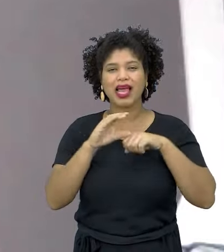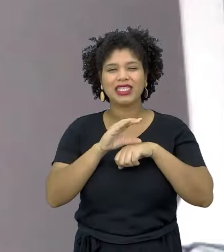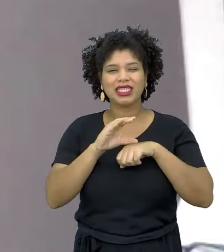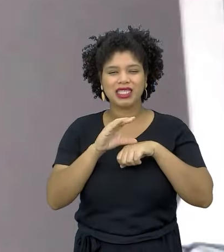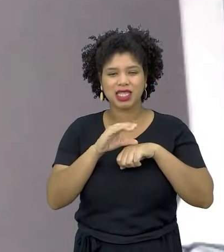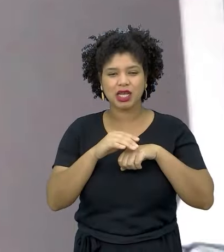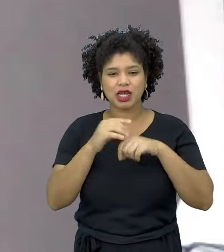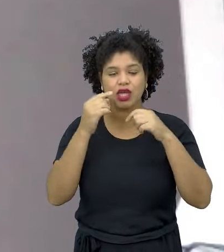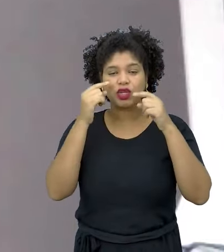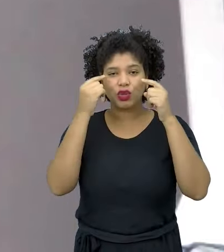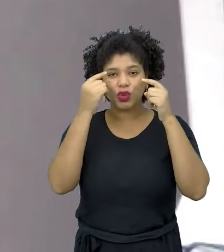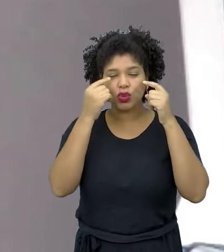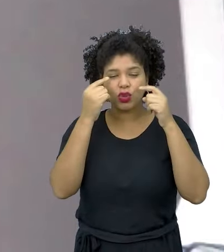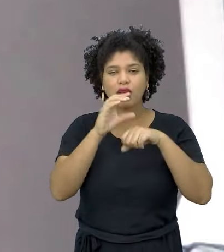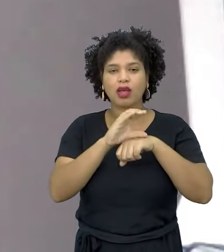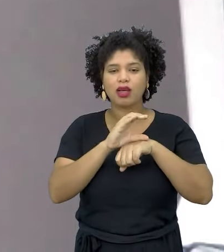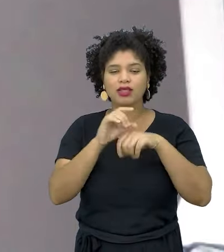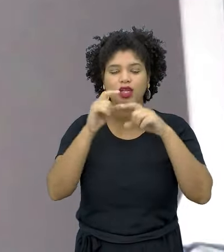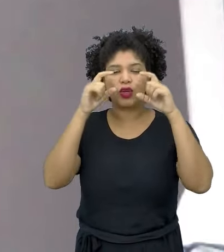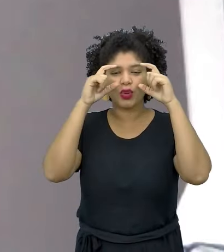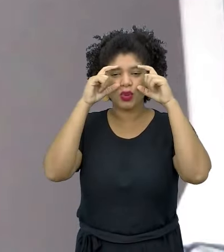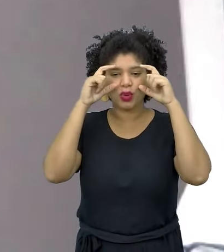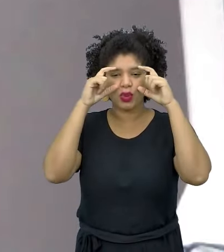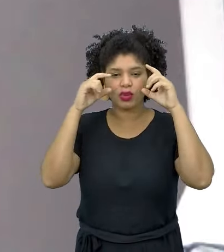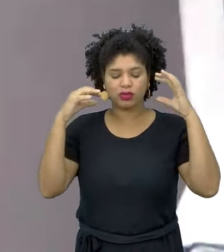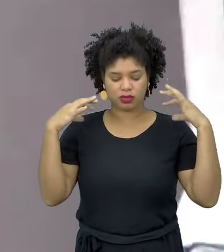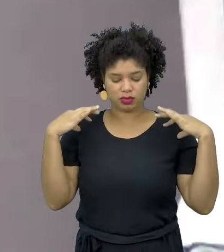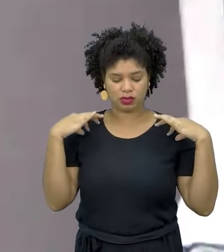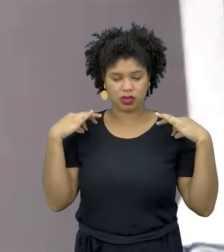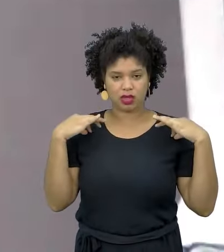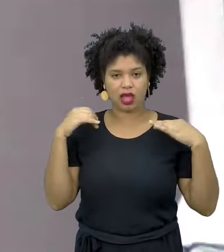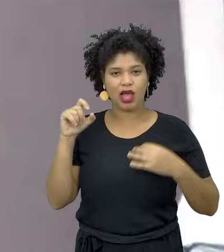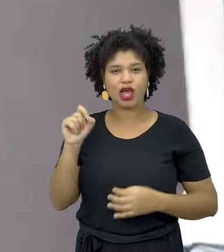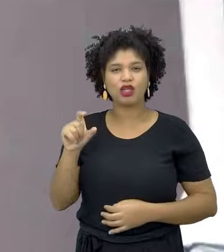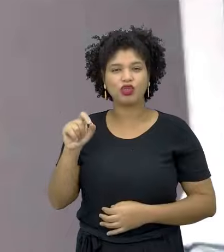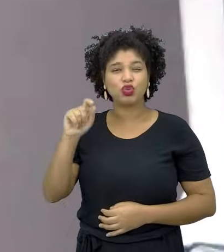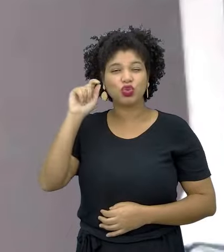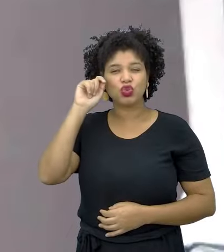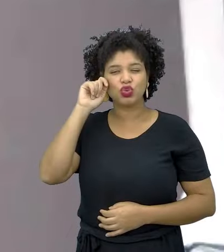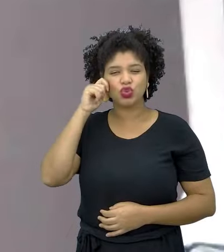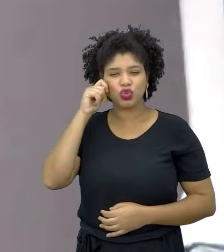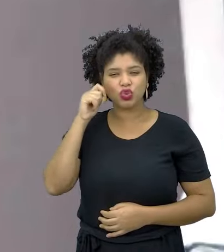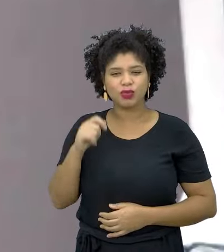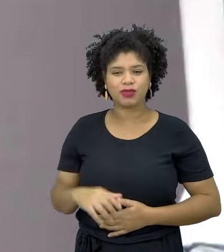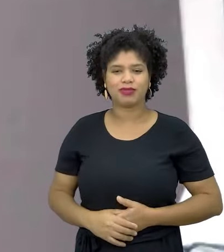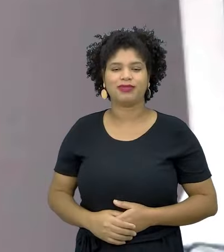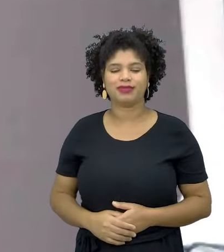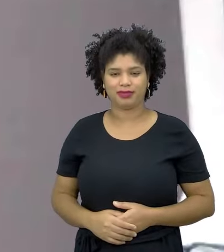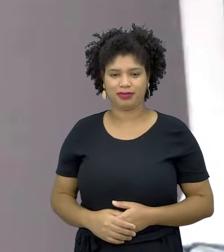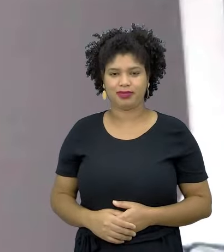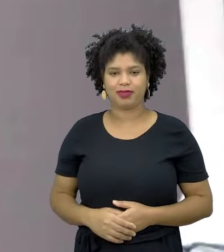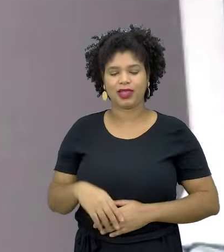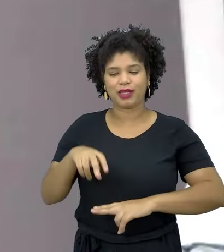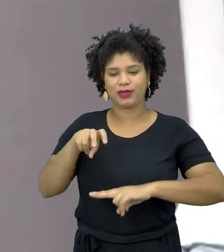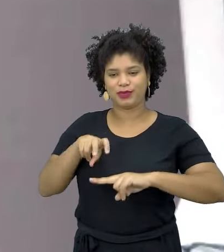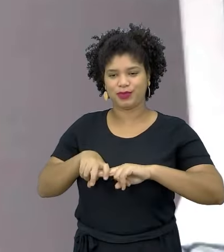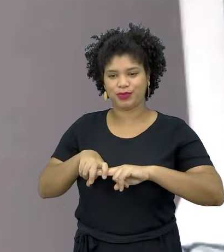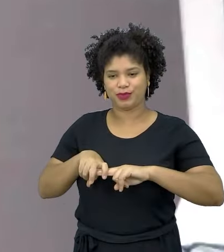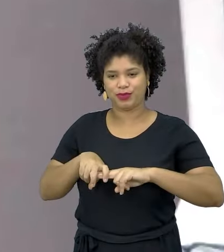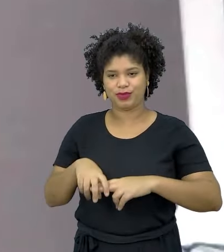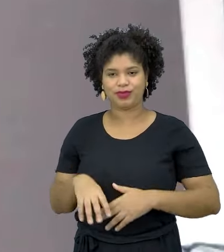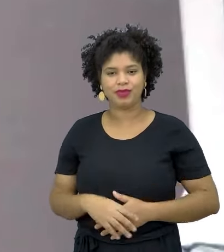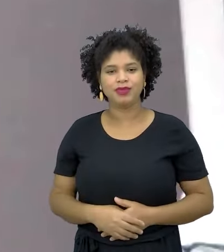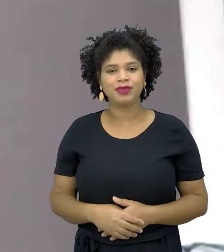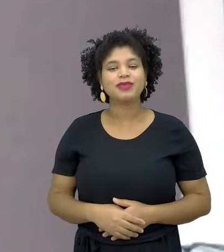uso óculos, estou com uma camiseta azul escuro e estou sentada, tá?